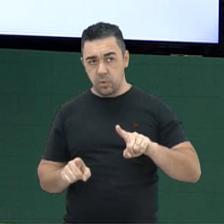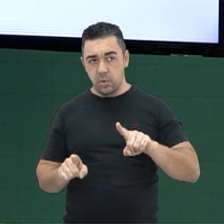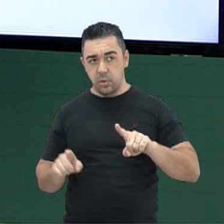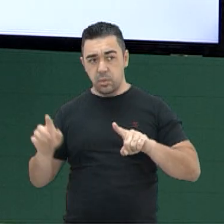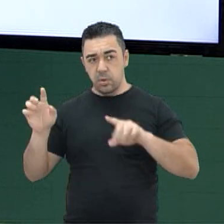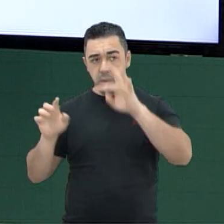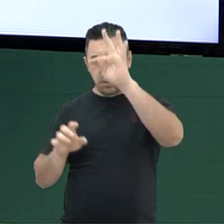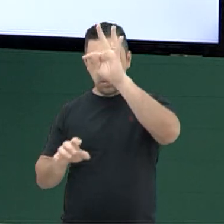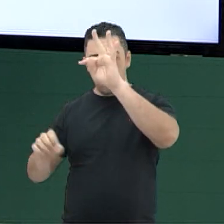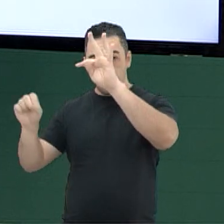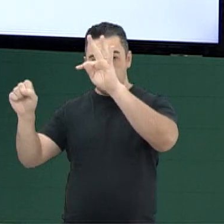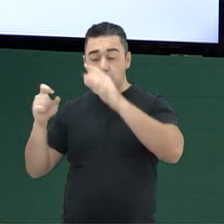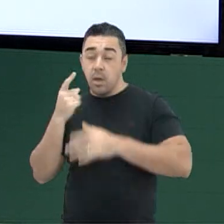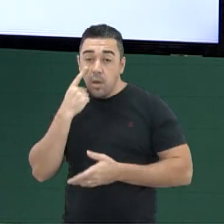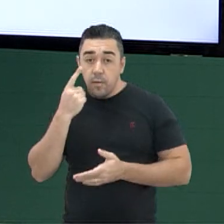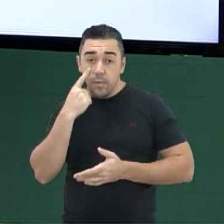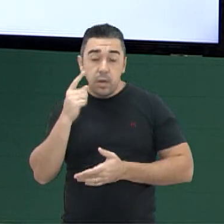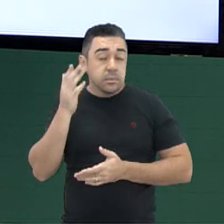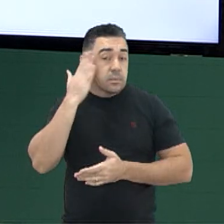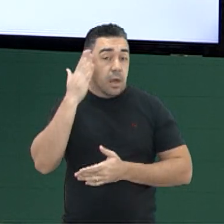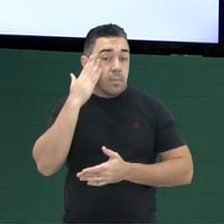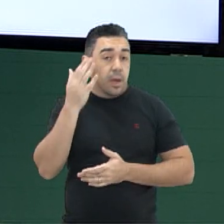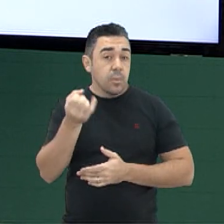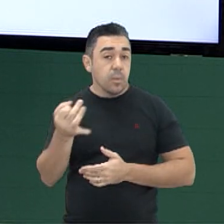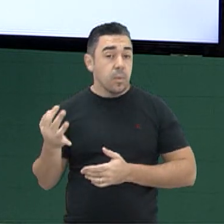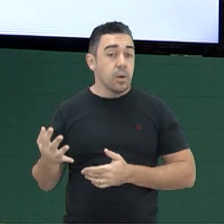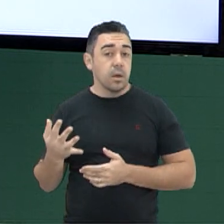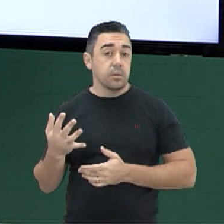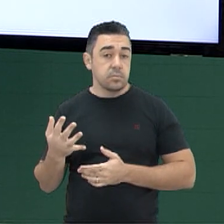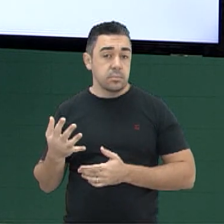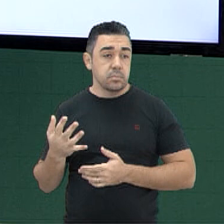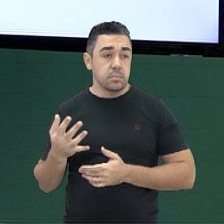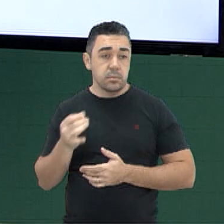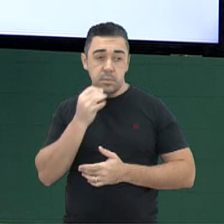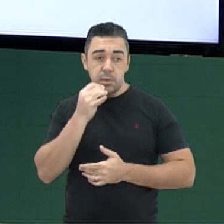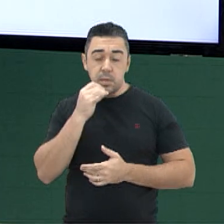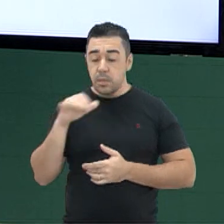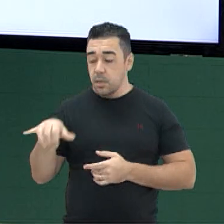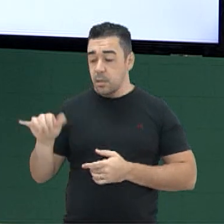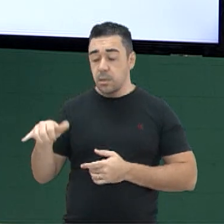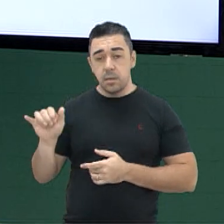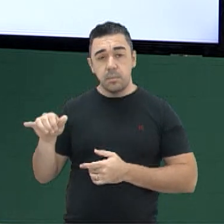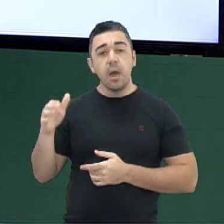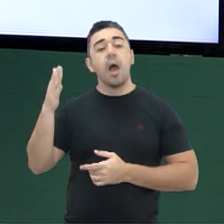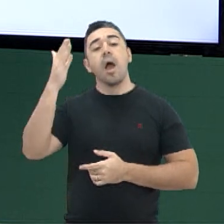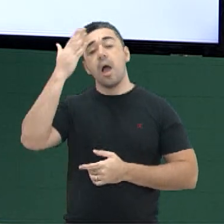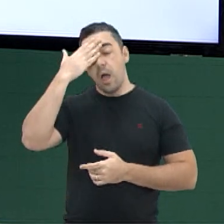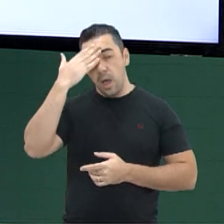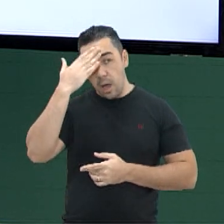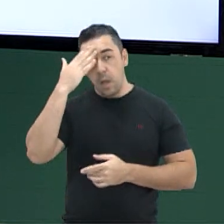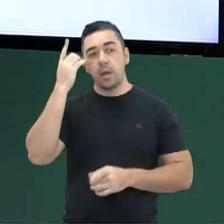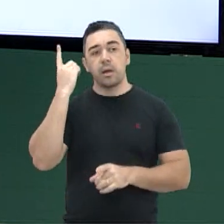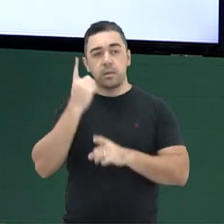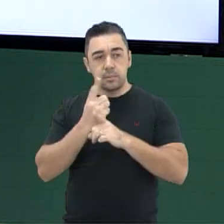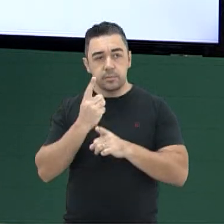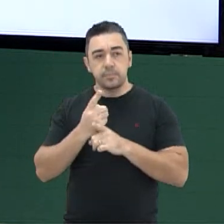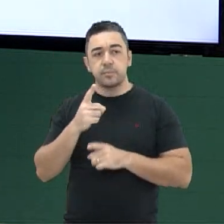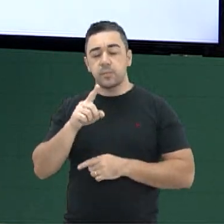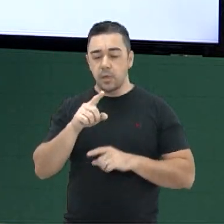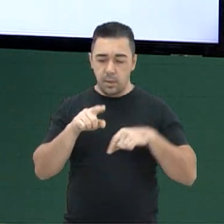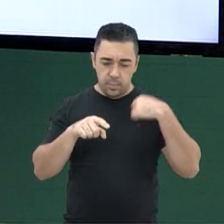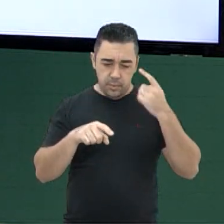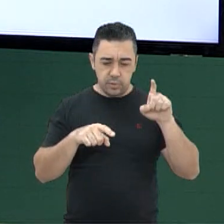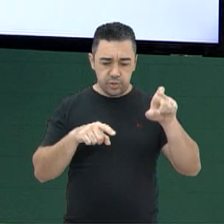reta T. Então, eu preciso saber quanto que mede o ângulo y, para daí depois fazer x